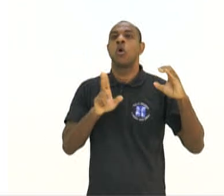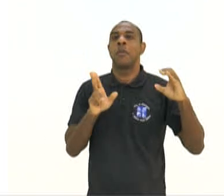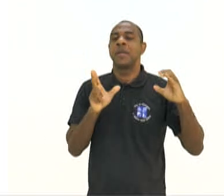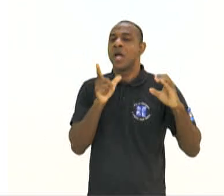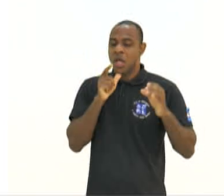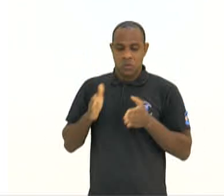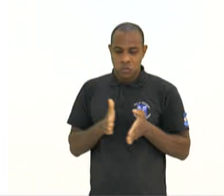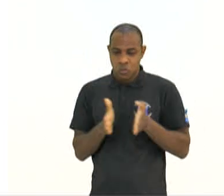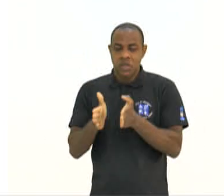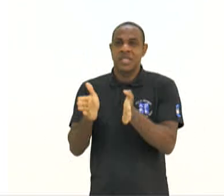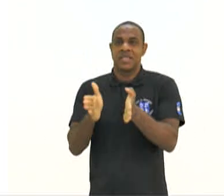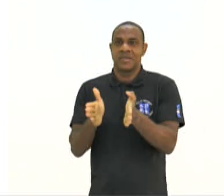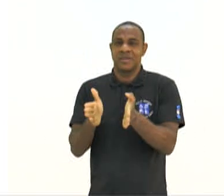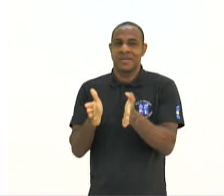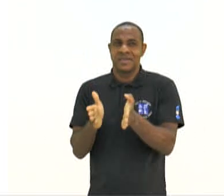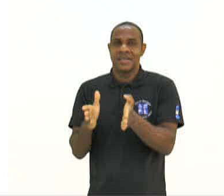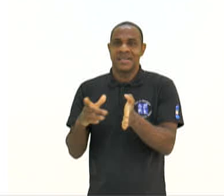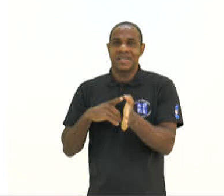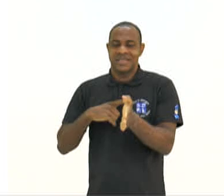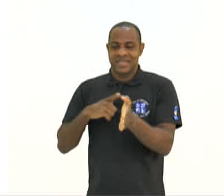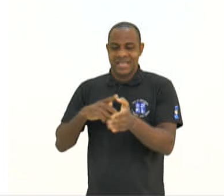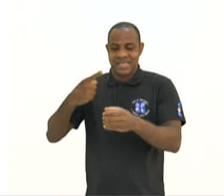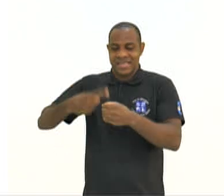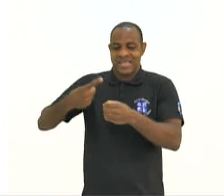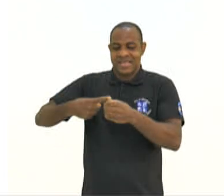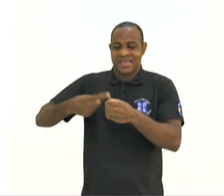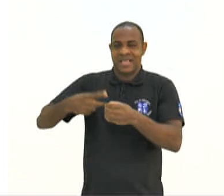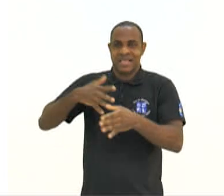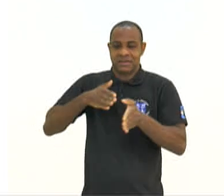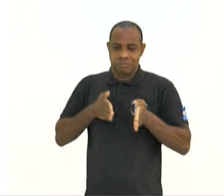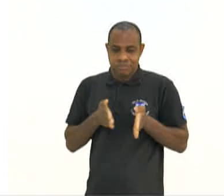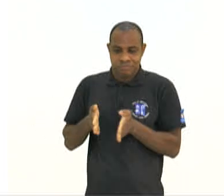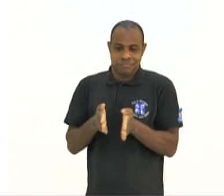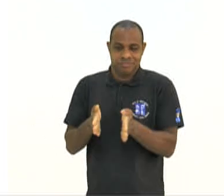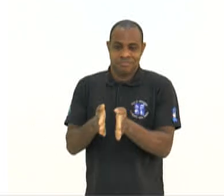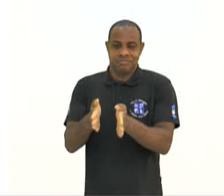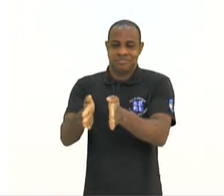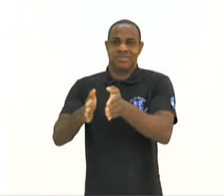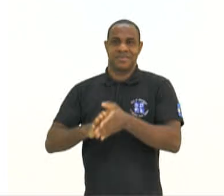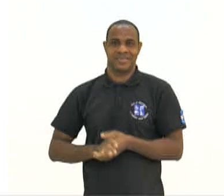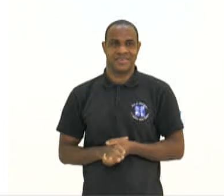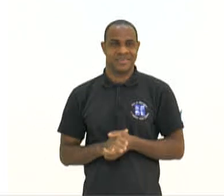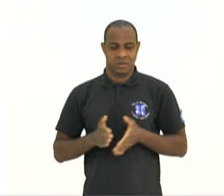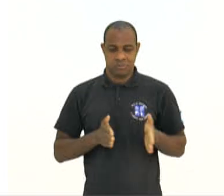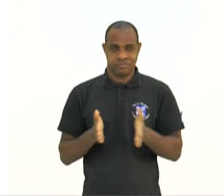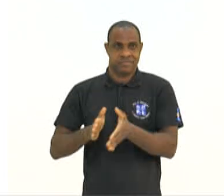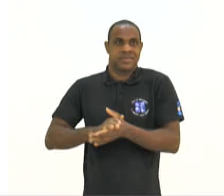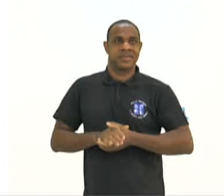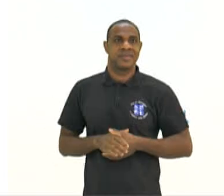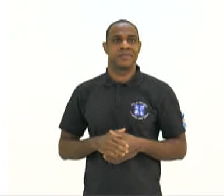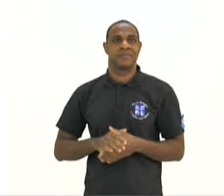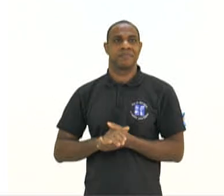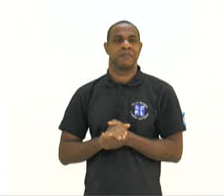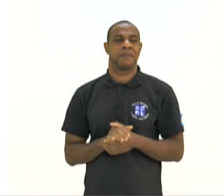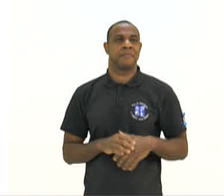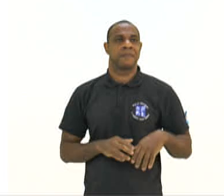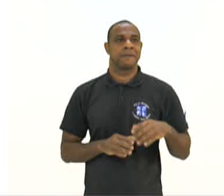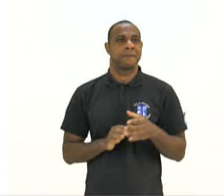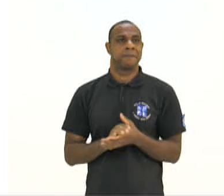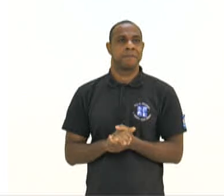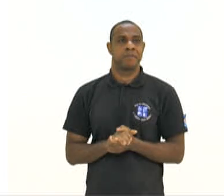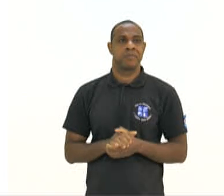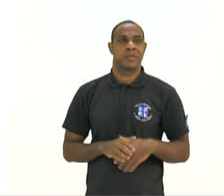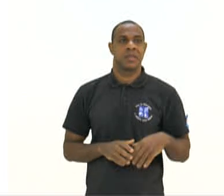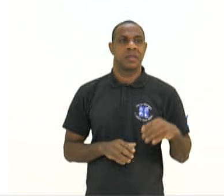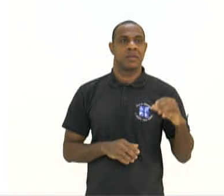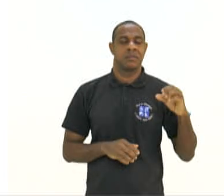cidade? Verifiquem que eu também posso tranquilamente utilizar that, lembrando que that pode ser usado tanto para pessoas quanto para